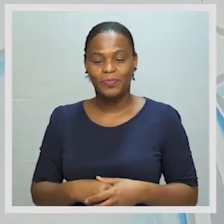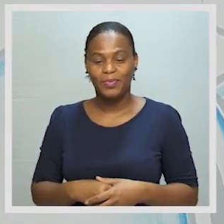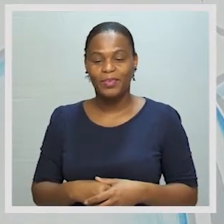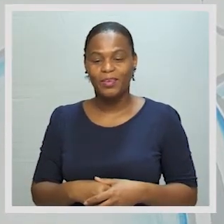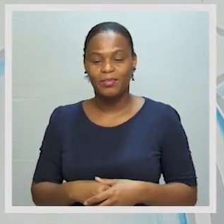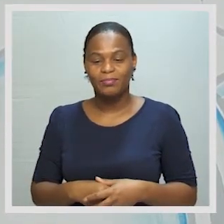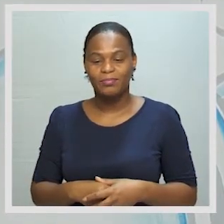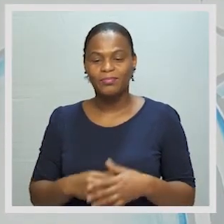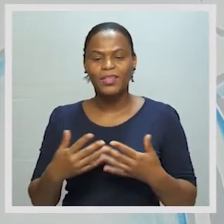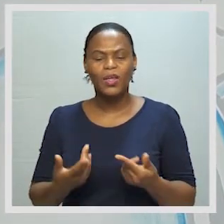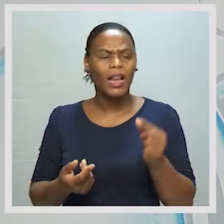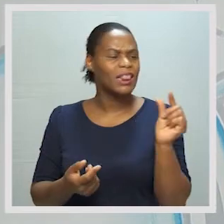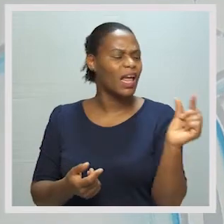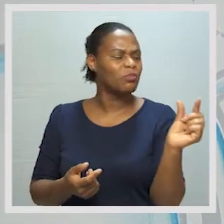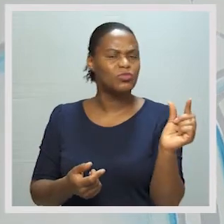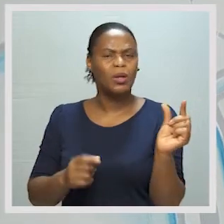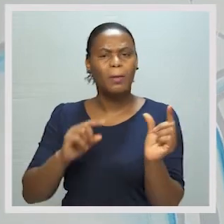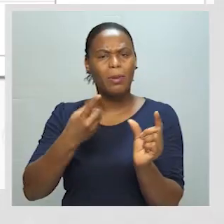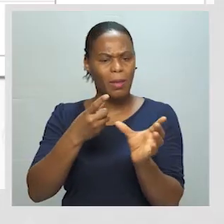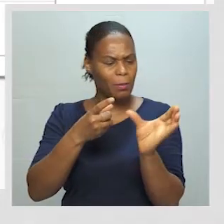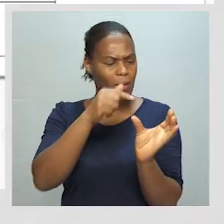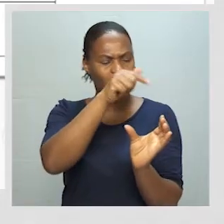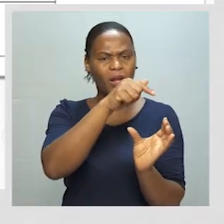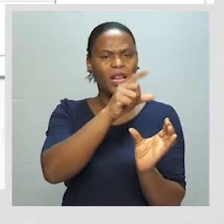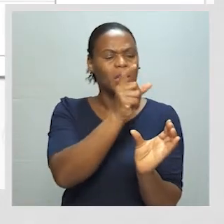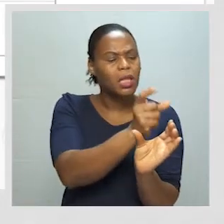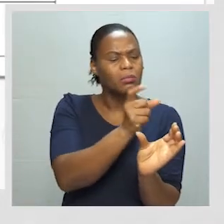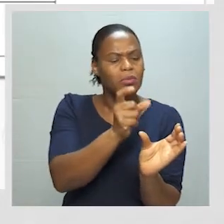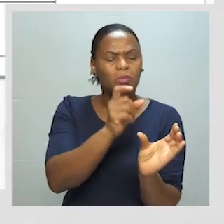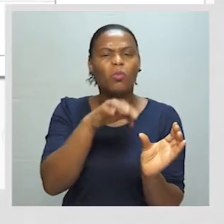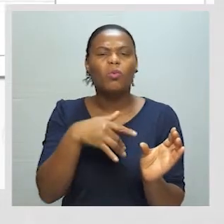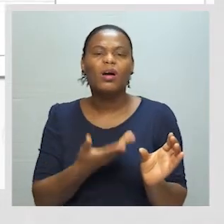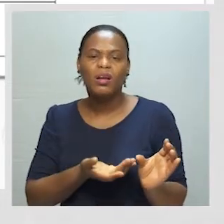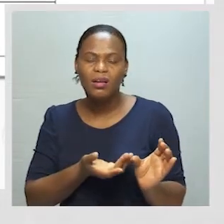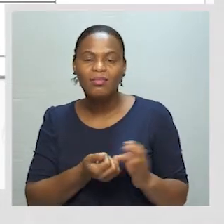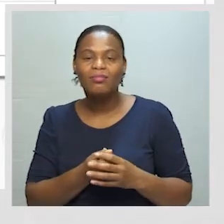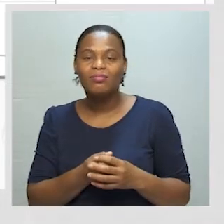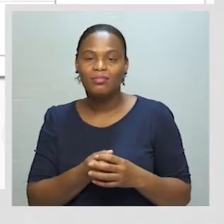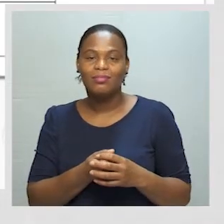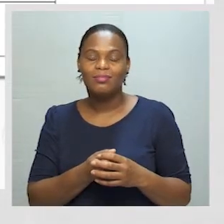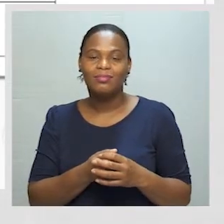Agora, quais são os termos do primeiro membro? Os termos são